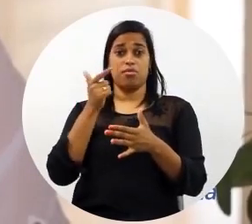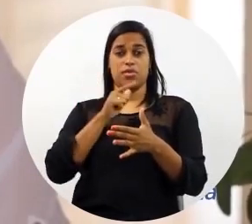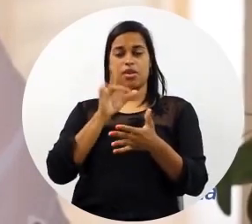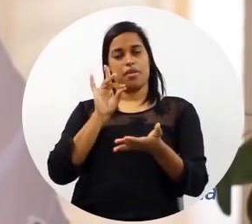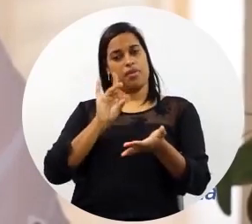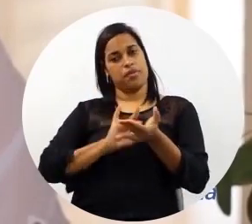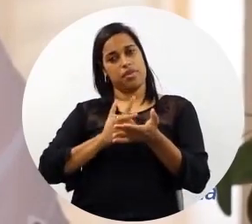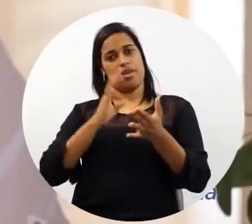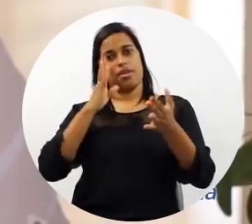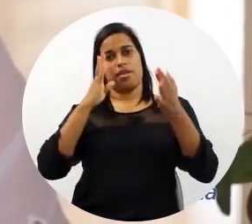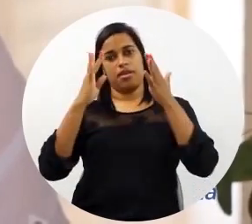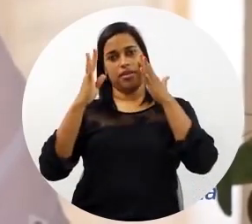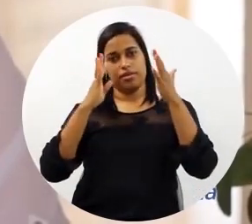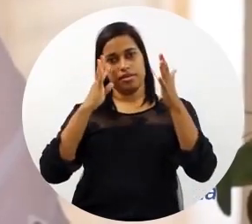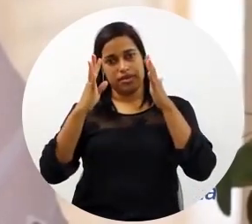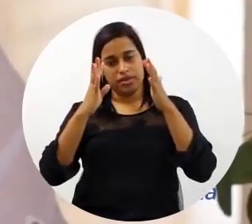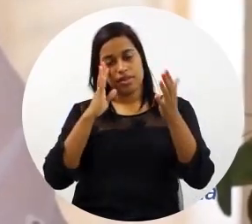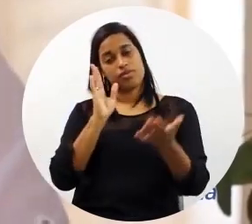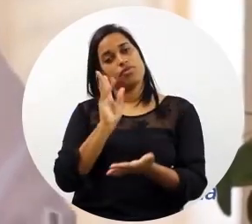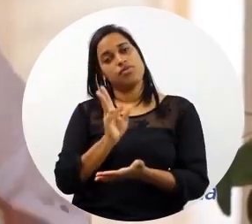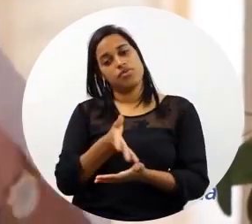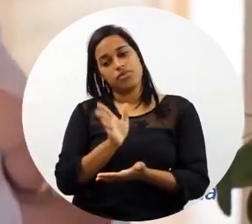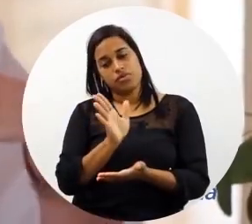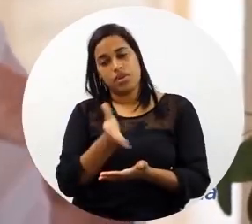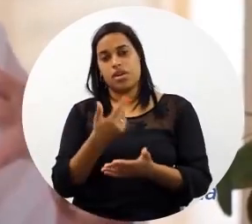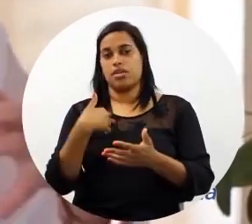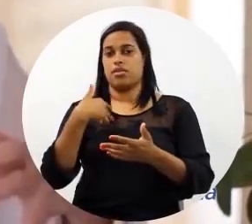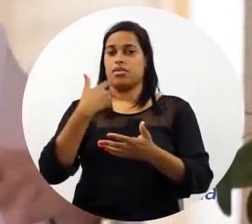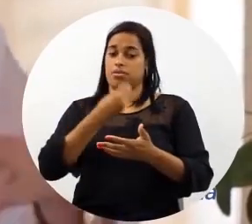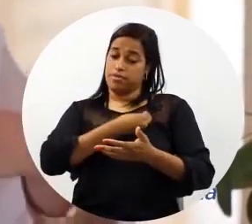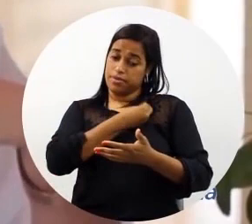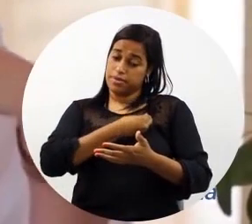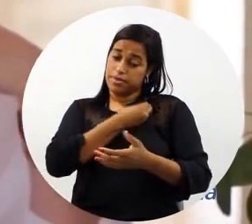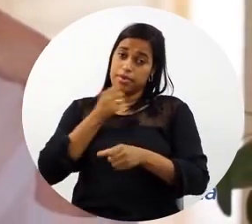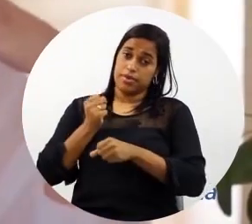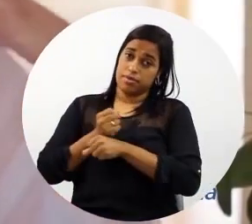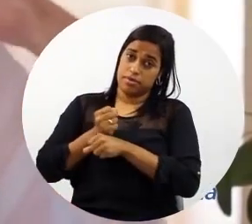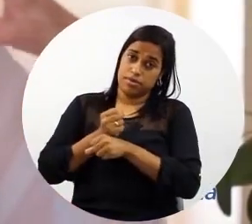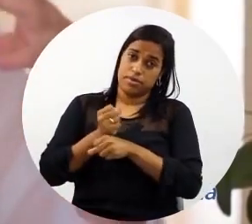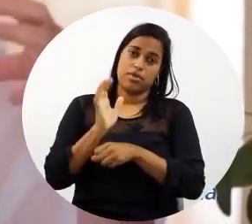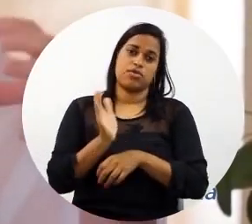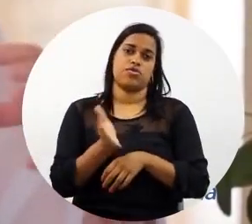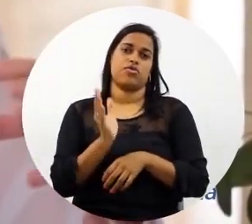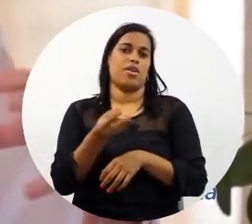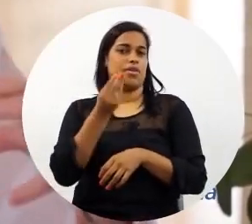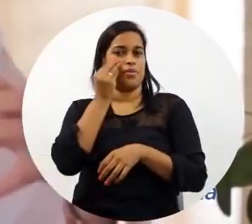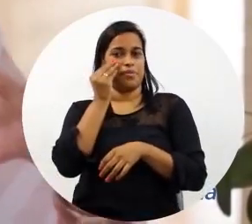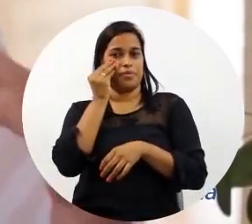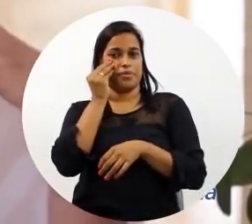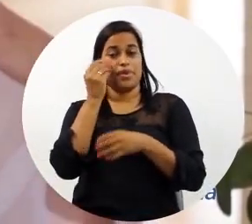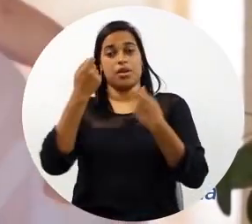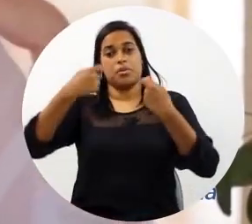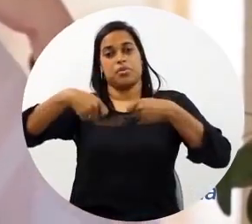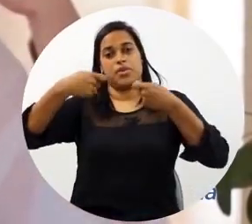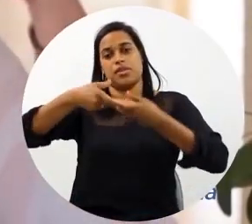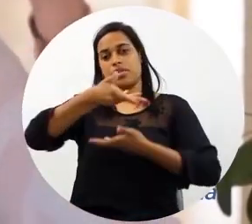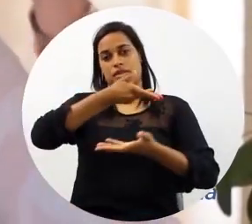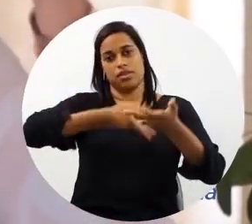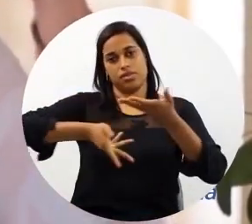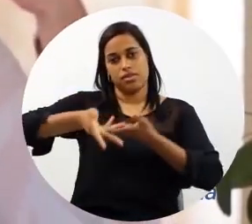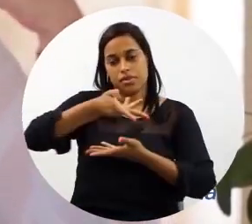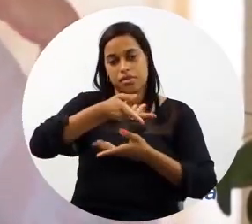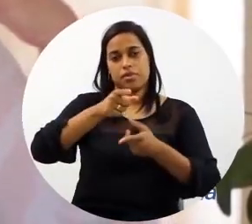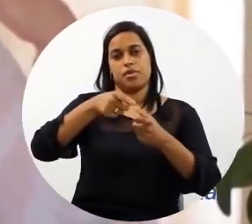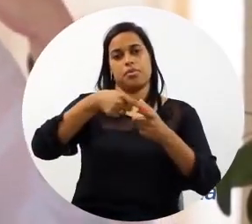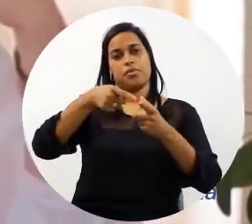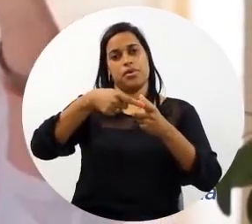plenamente realizado, ou seja, ele já caminhou daquelas necessidades básicas, daquela necessidade de relacionamento,